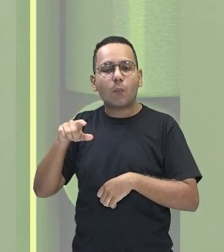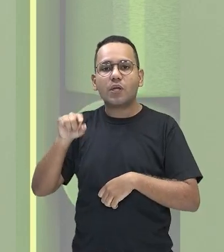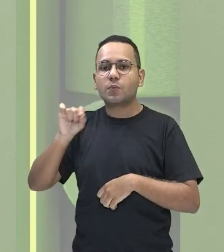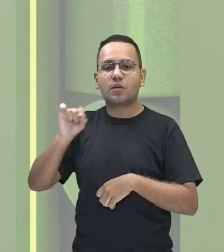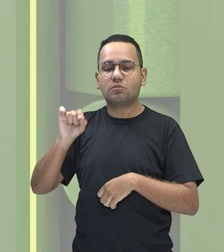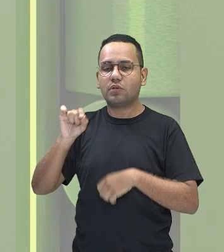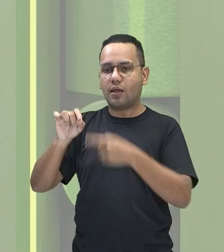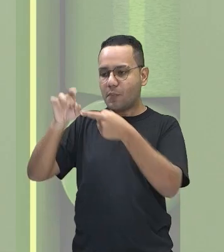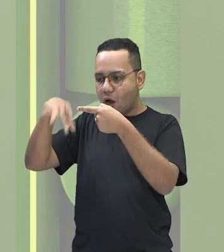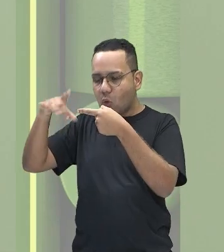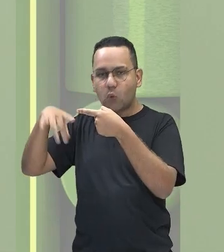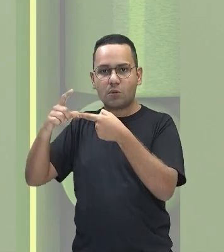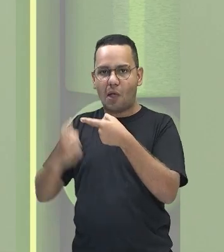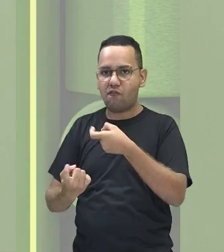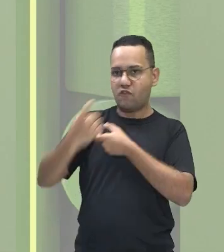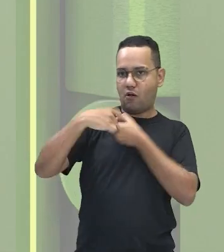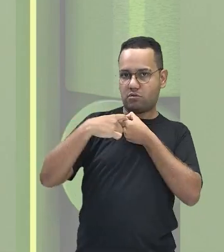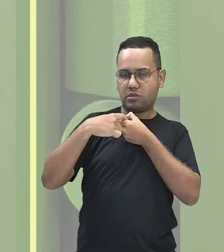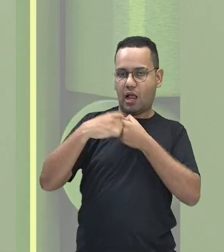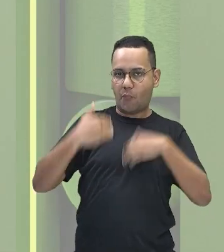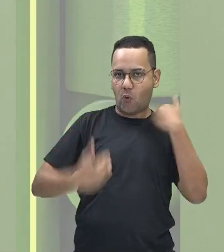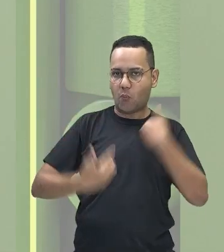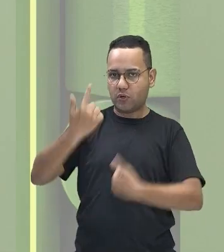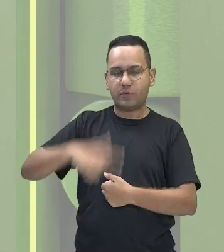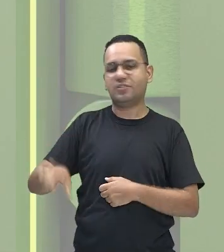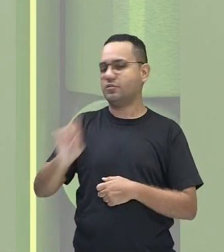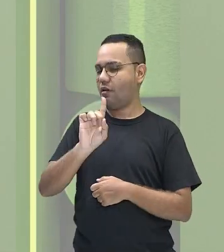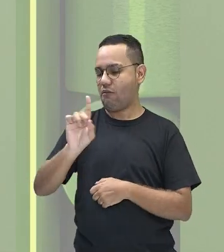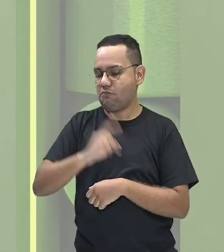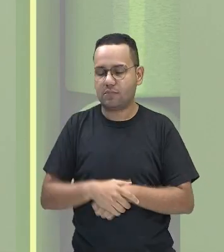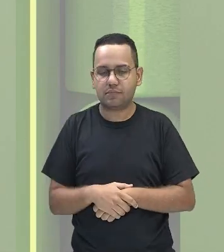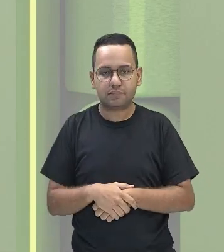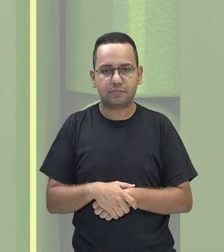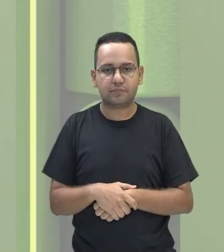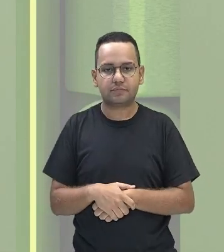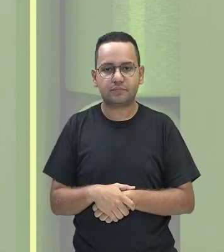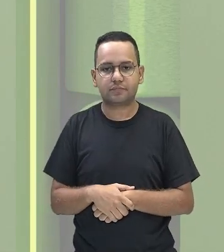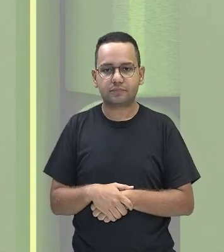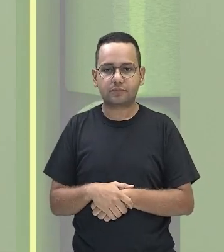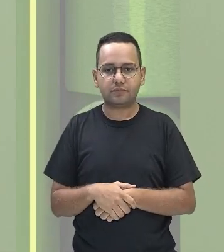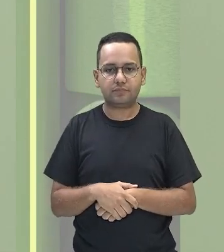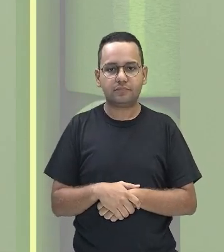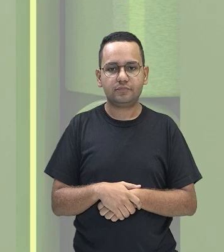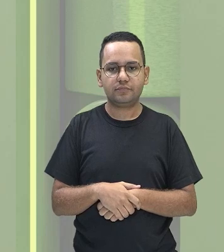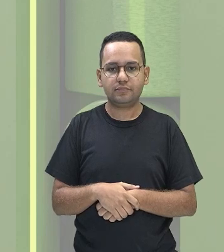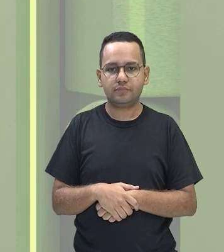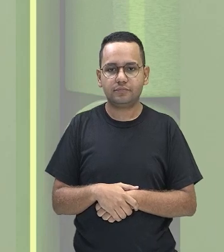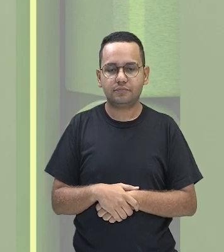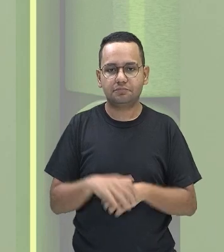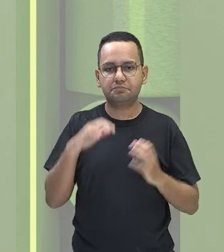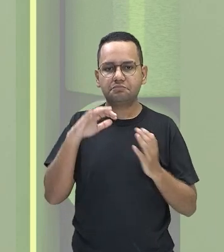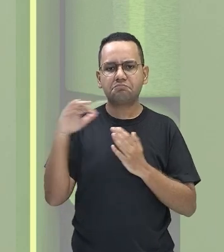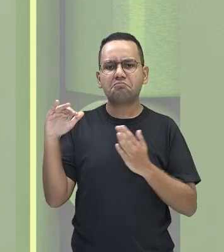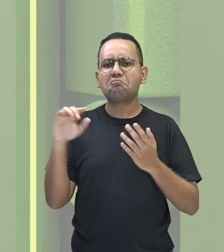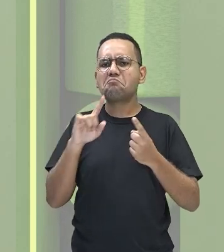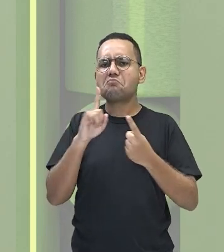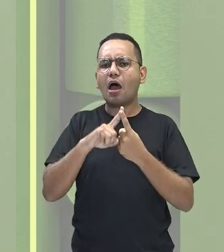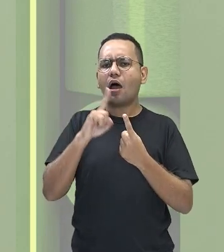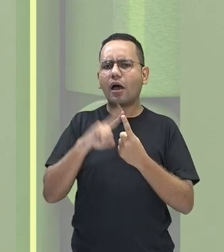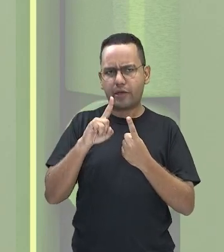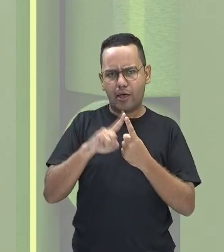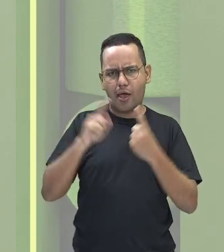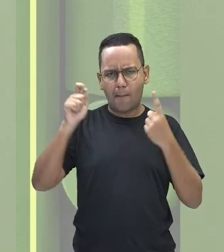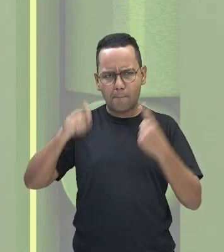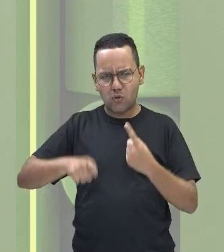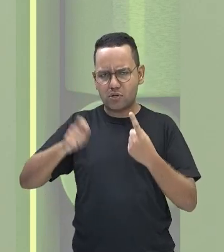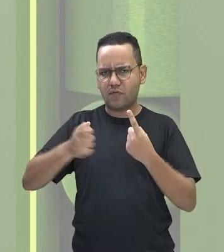jeito nenhum, ok? Bom, e quanto à classificação do tecido epitelial, será que ele pode ser classificado de uma